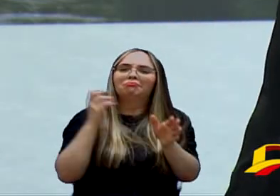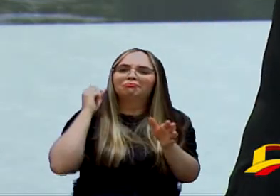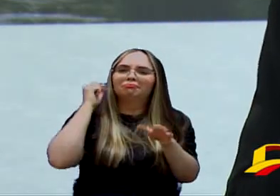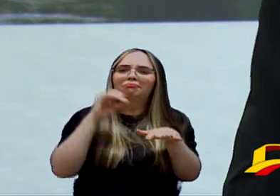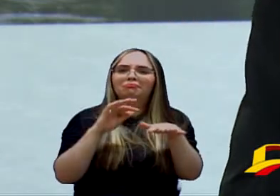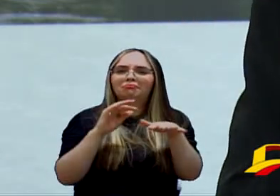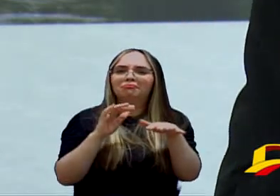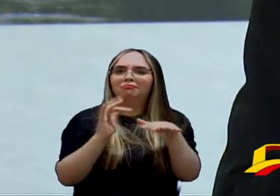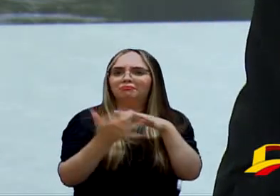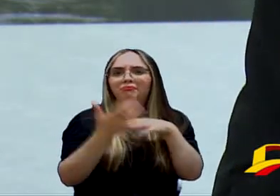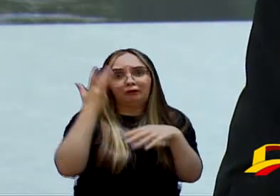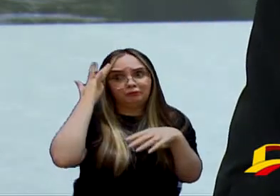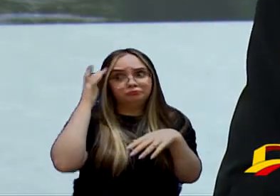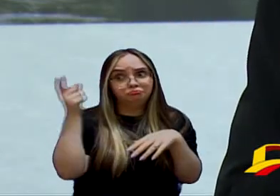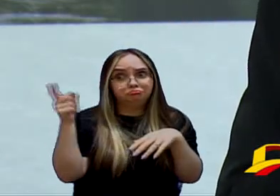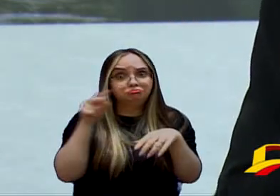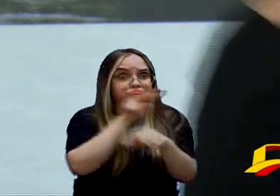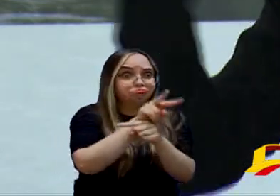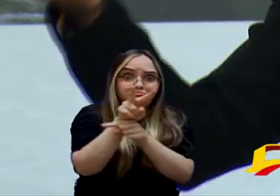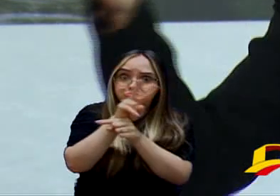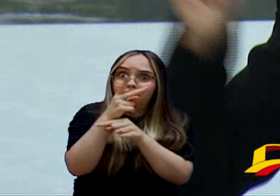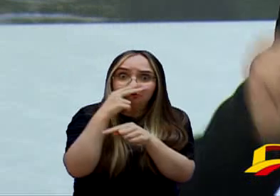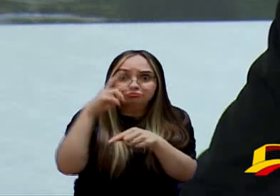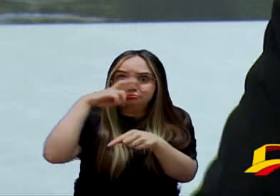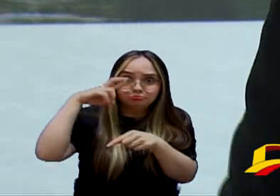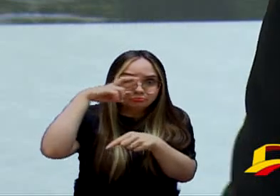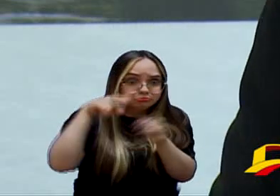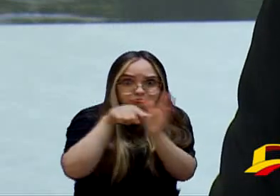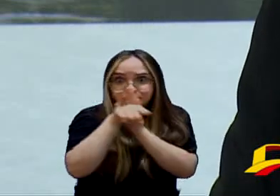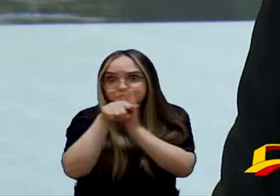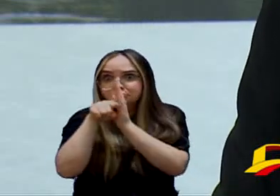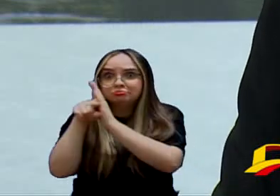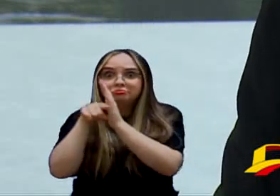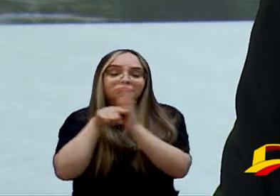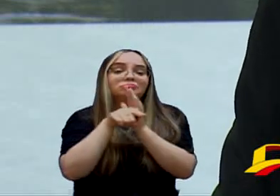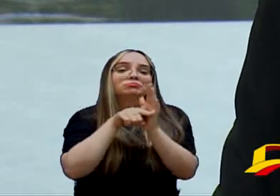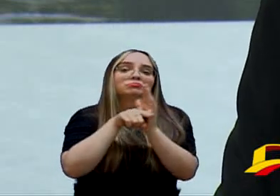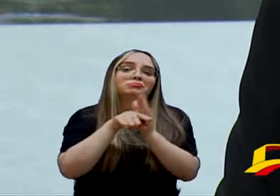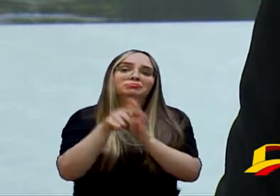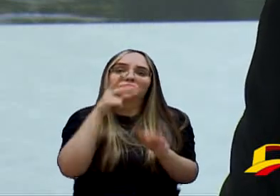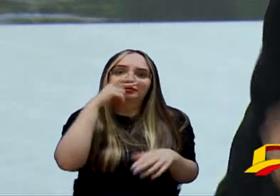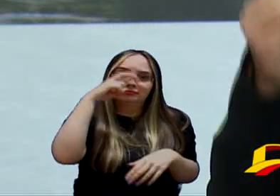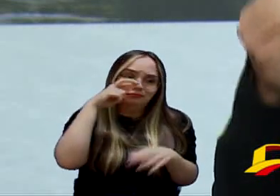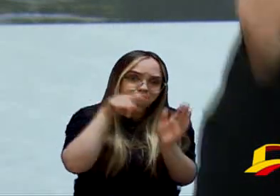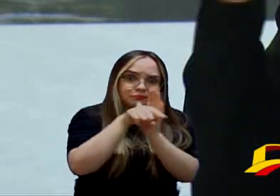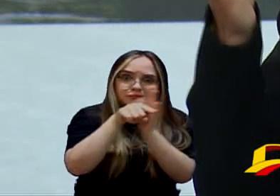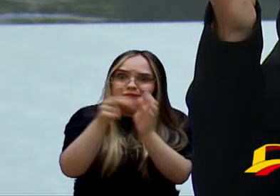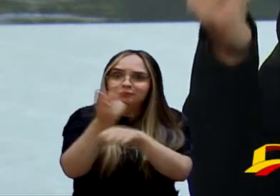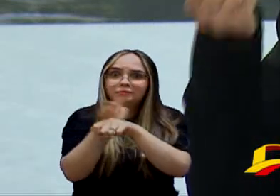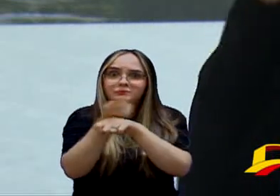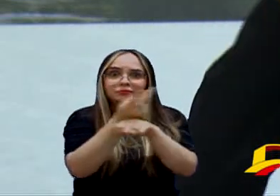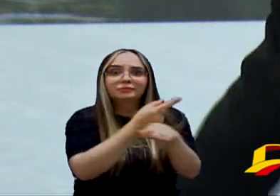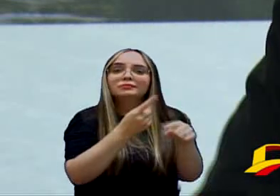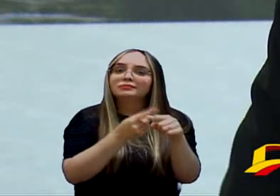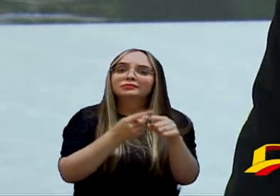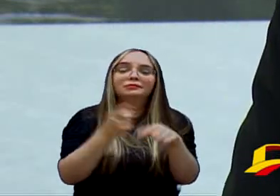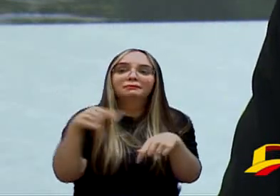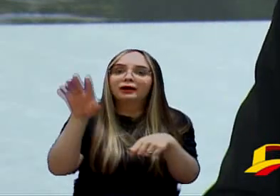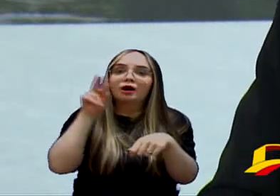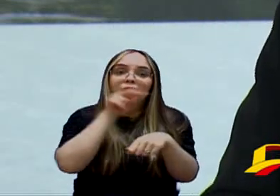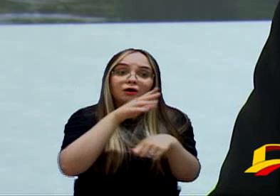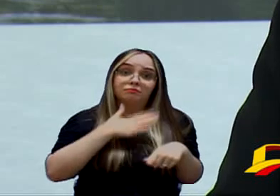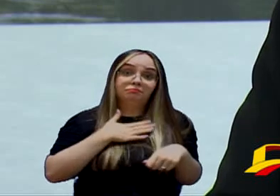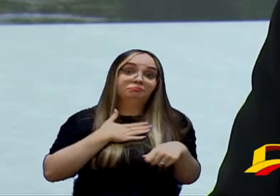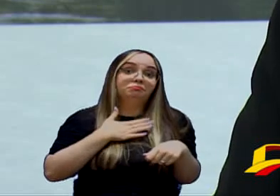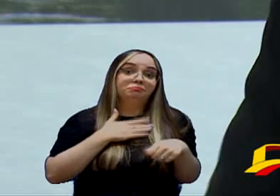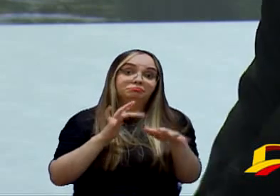é Xerife das redes sociais tá gente vereador de Xerife das redes sociais porque o que ele mais faz é ficar olhando